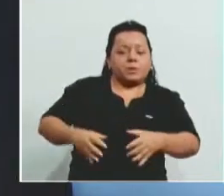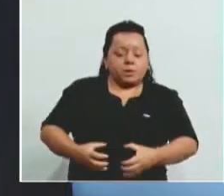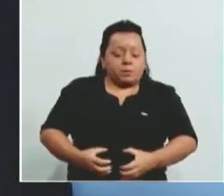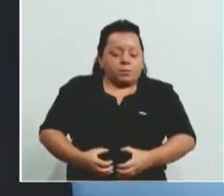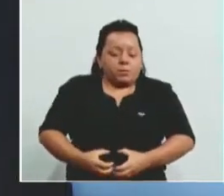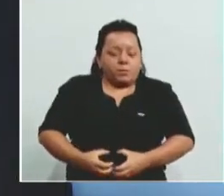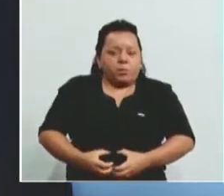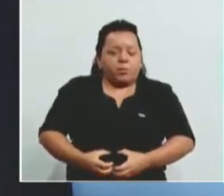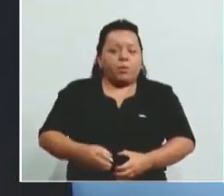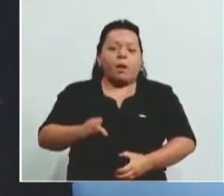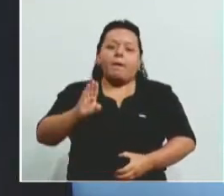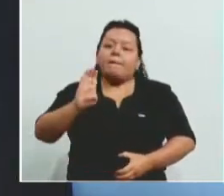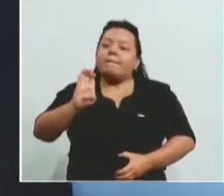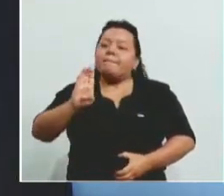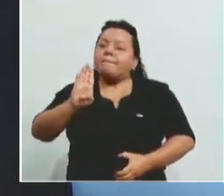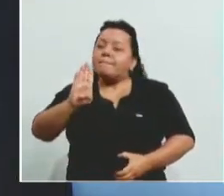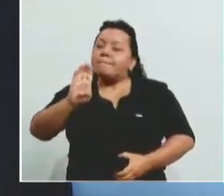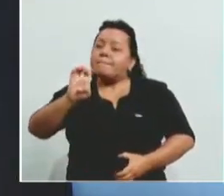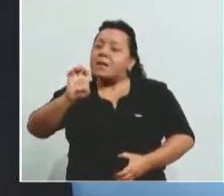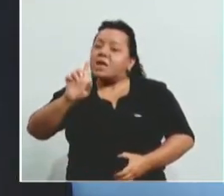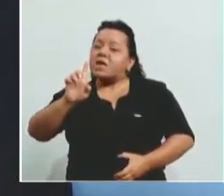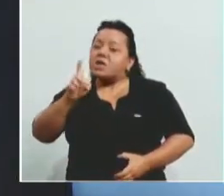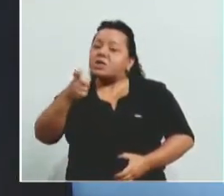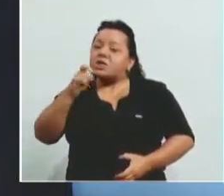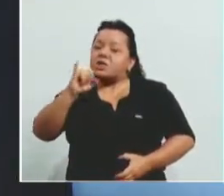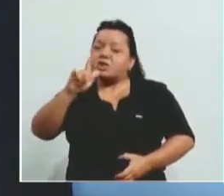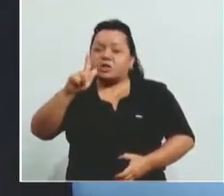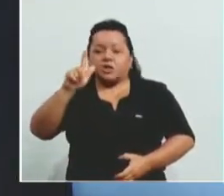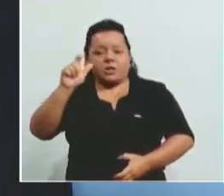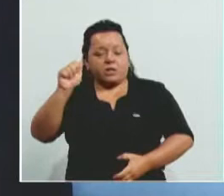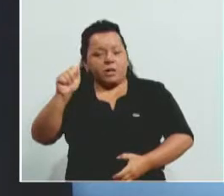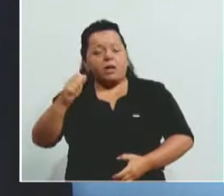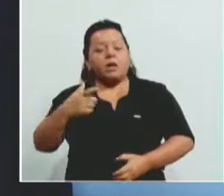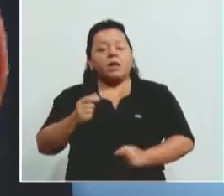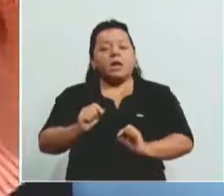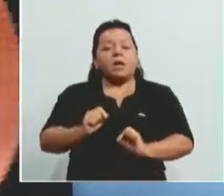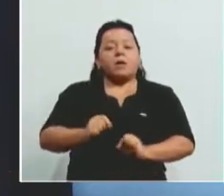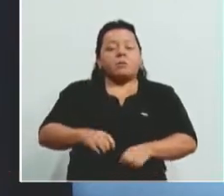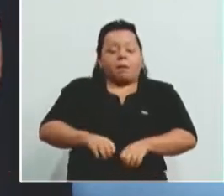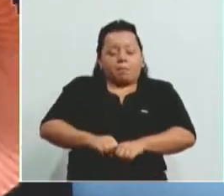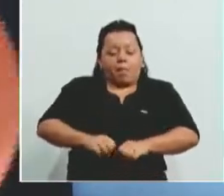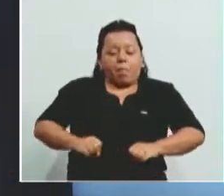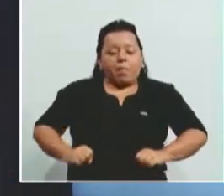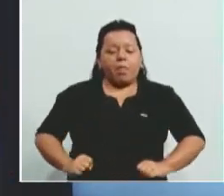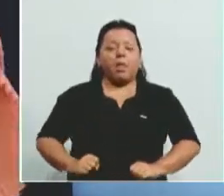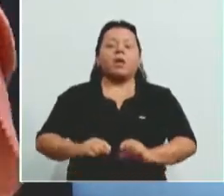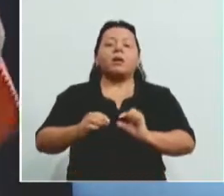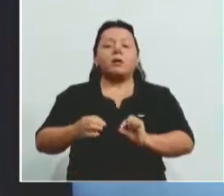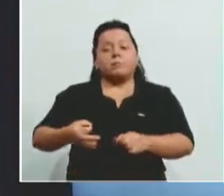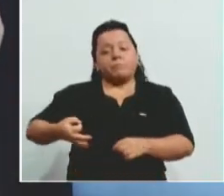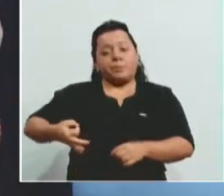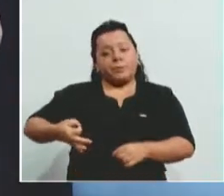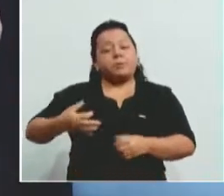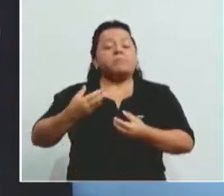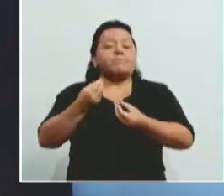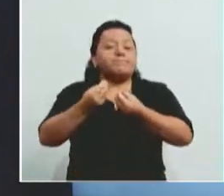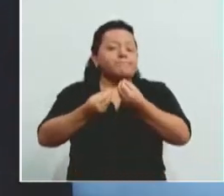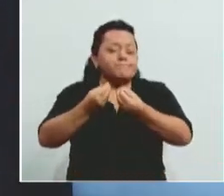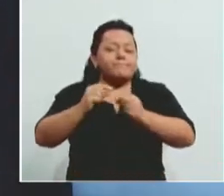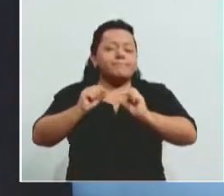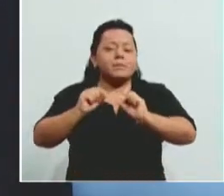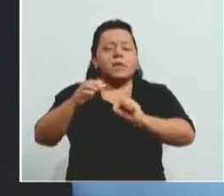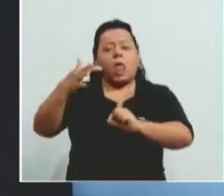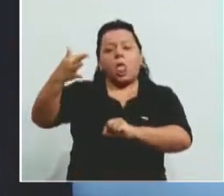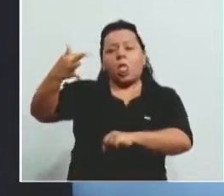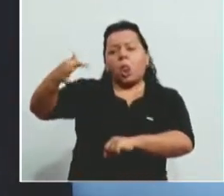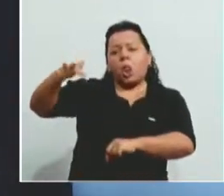ir para o intestino, ele pode ir para o retroperitônio, ele pode ficar nos ligamentos, por isso que dá essas dores